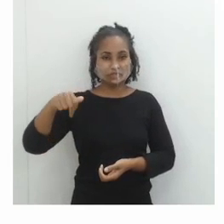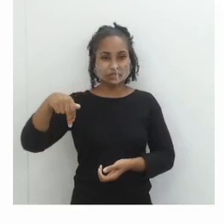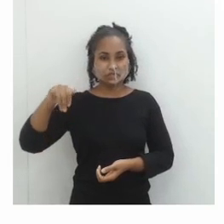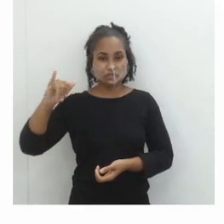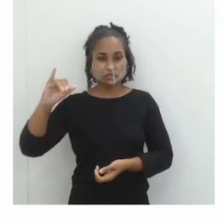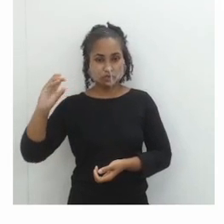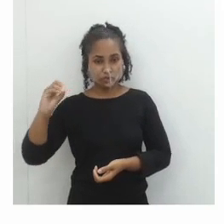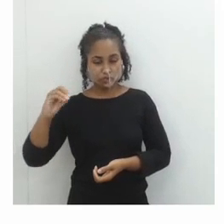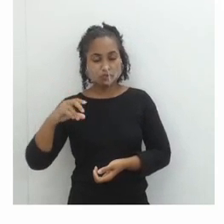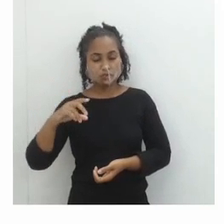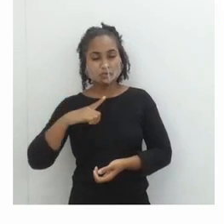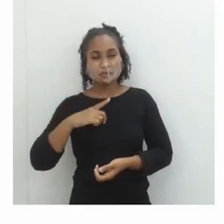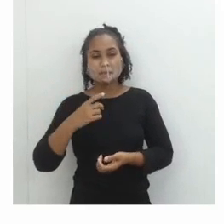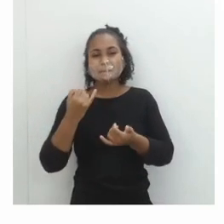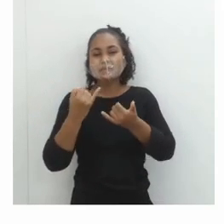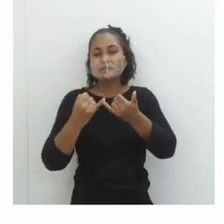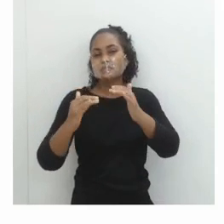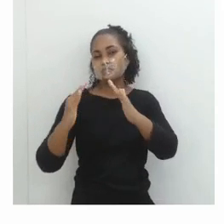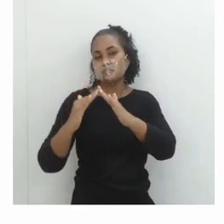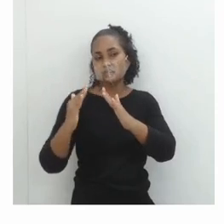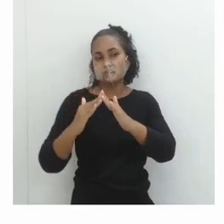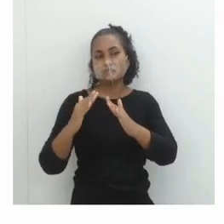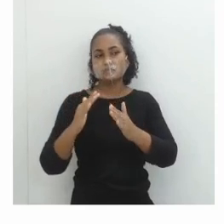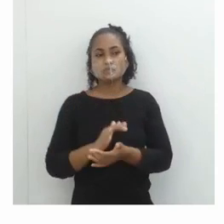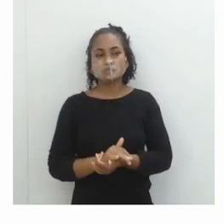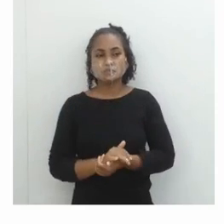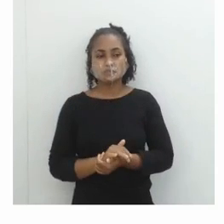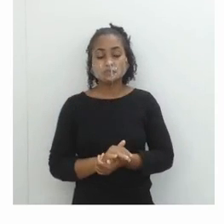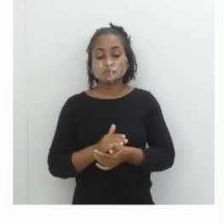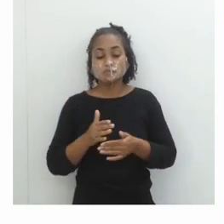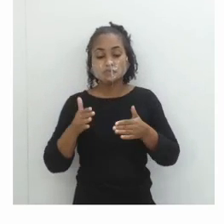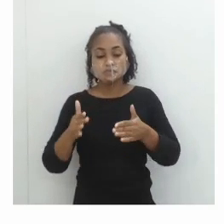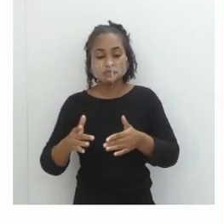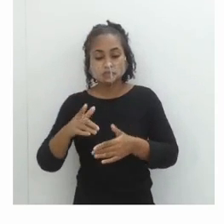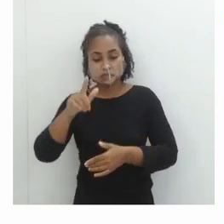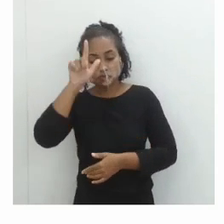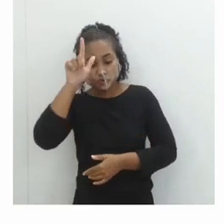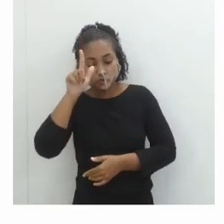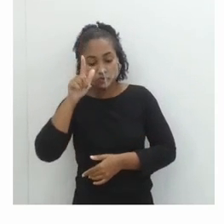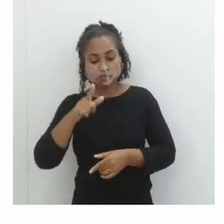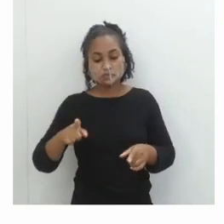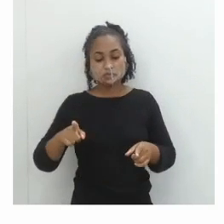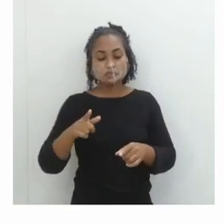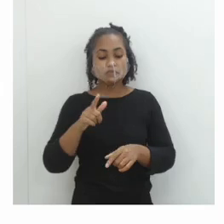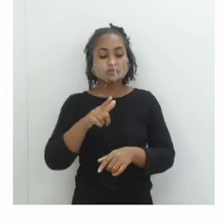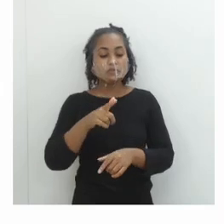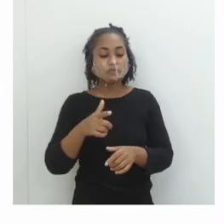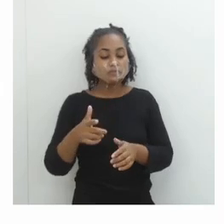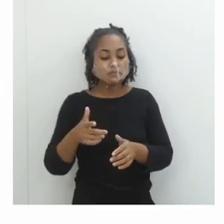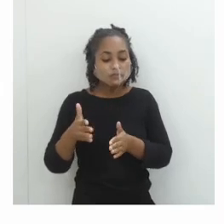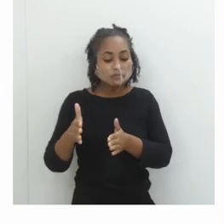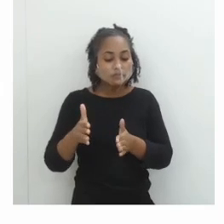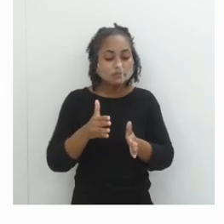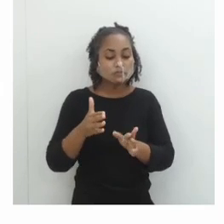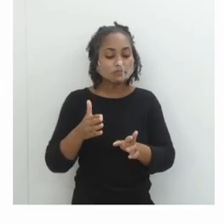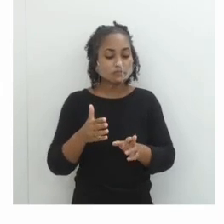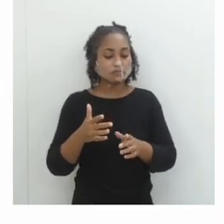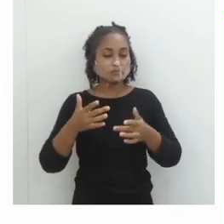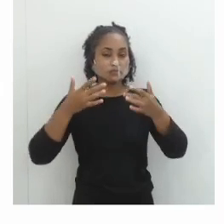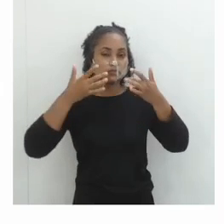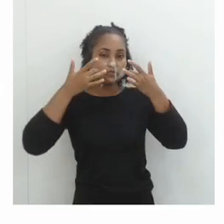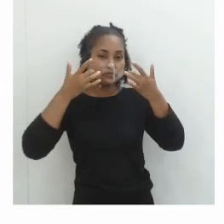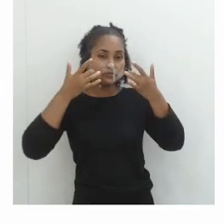uma casa, tá? Onde destinava-se ao líder do coro, quem estava liderando aquela peça